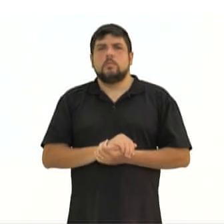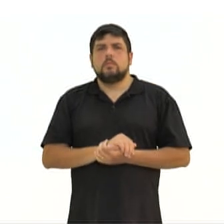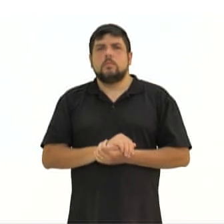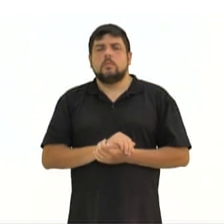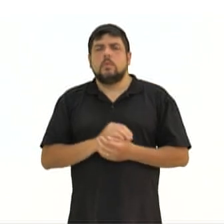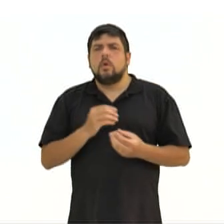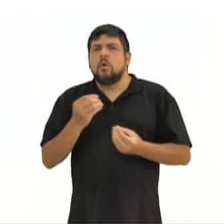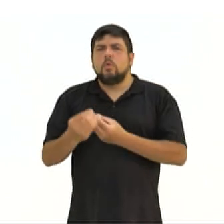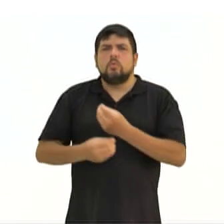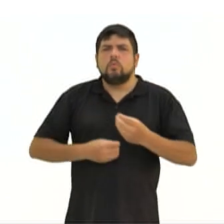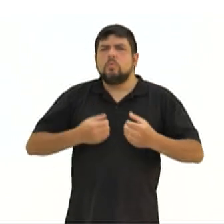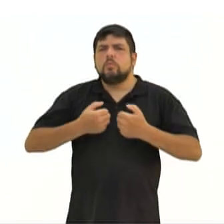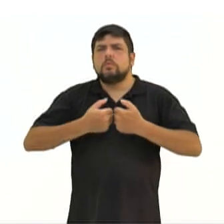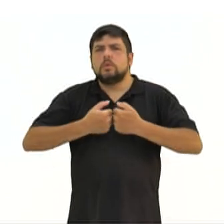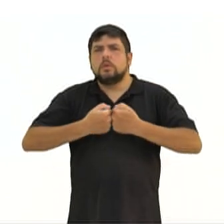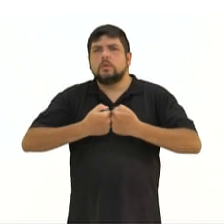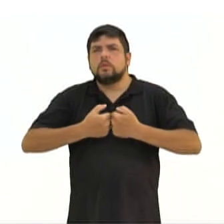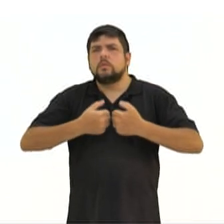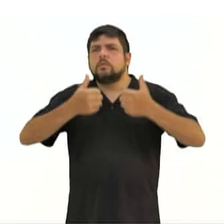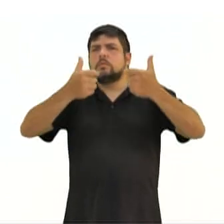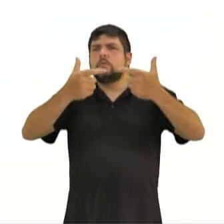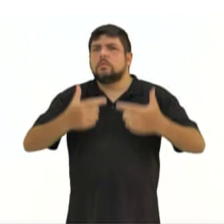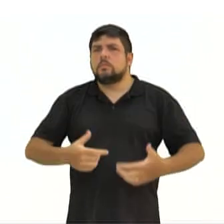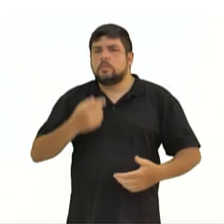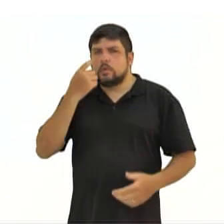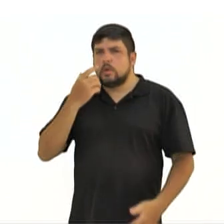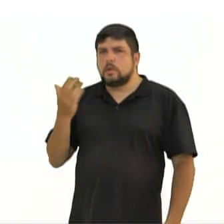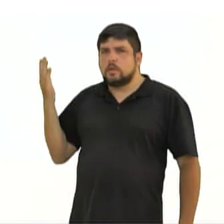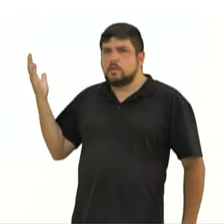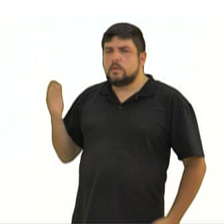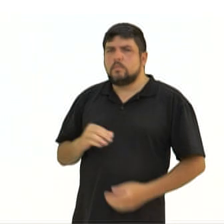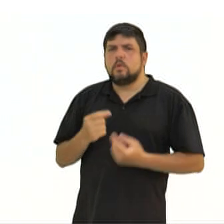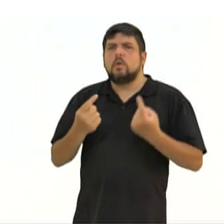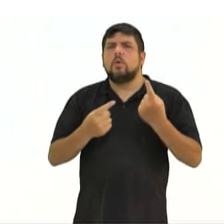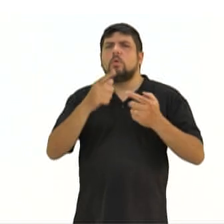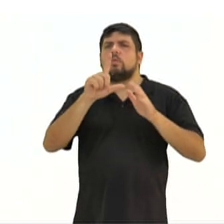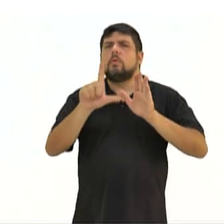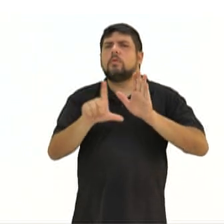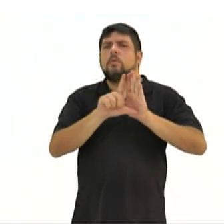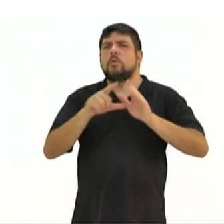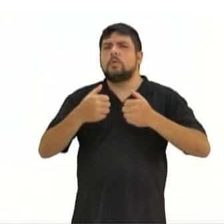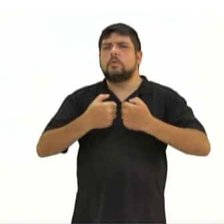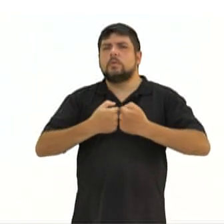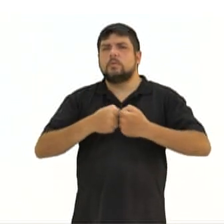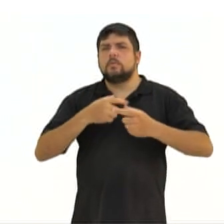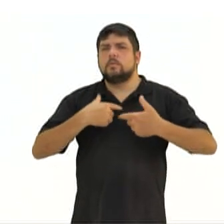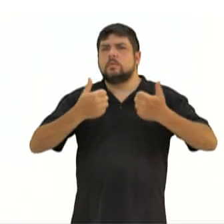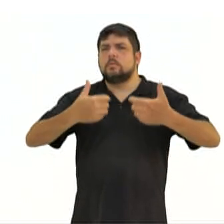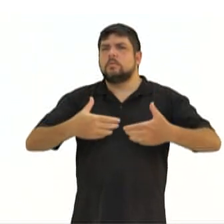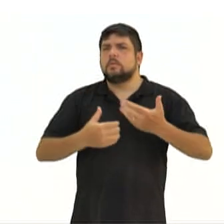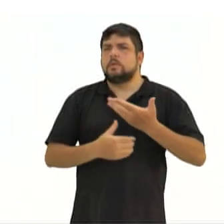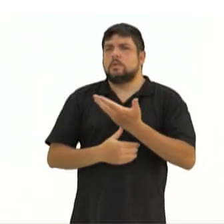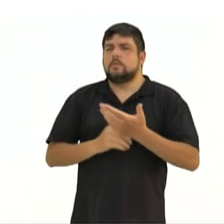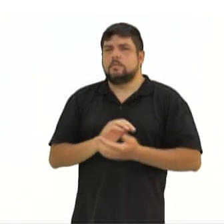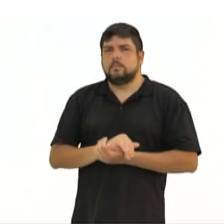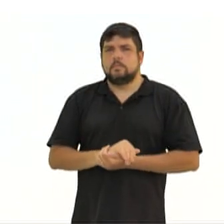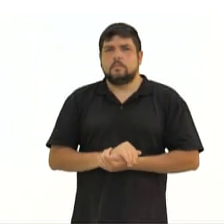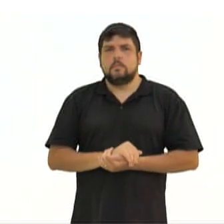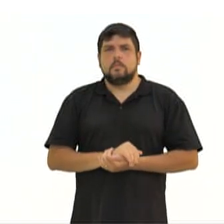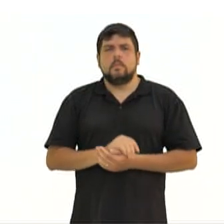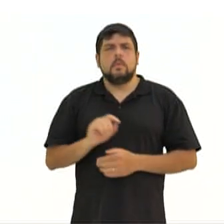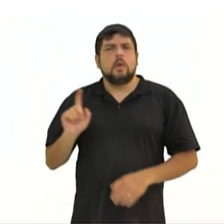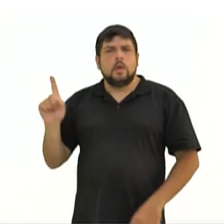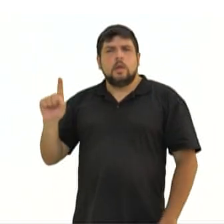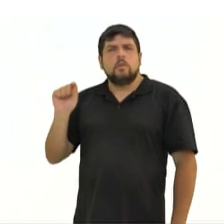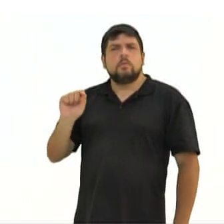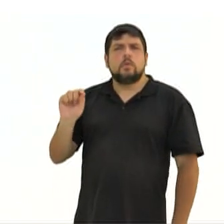a situação abaixo? Qual é a lei da física, né, que explica essa situação? Então, qual é a situação da imagem?